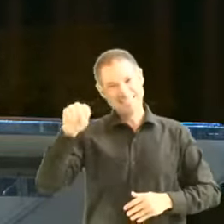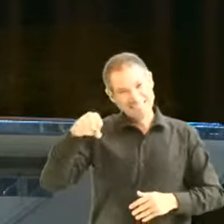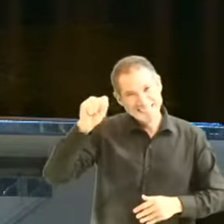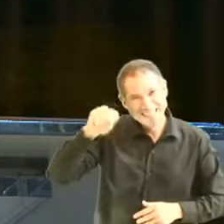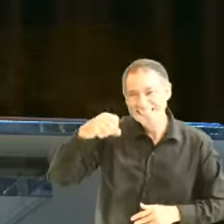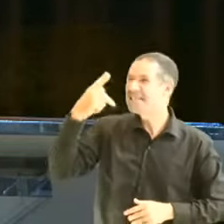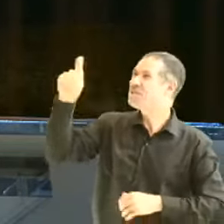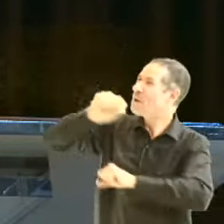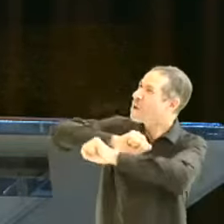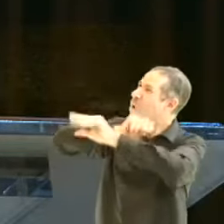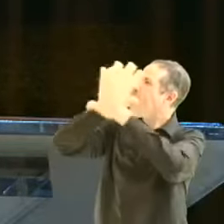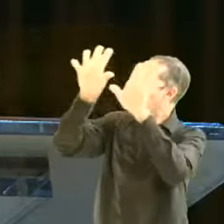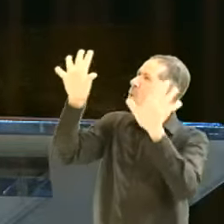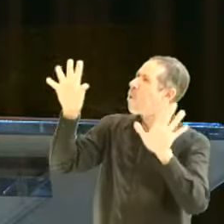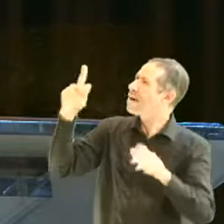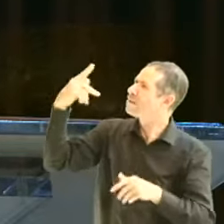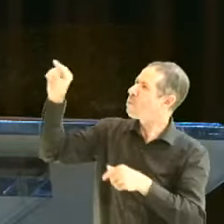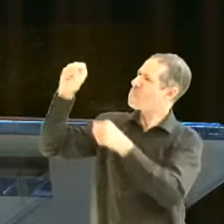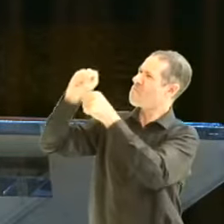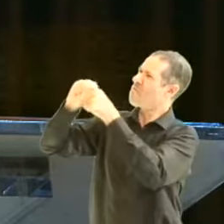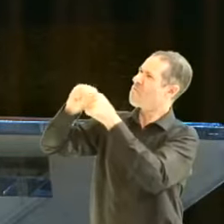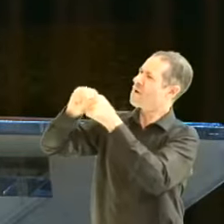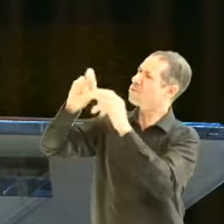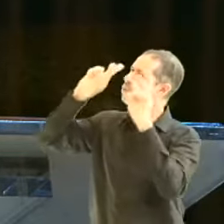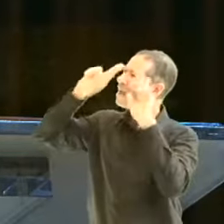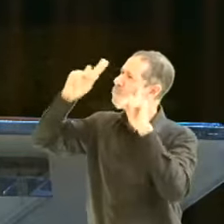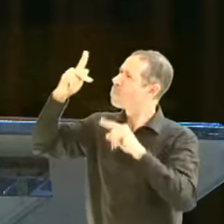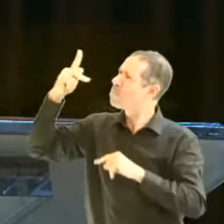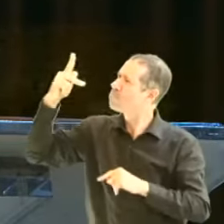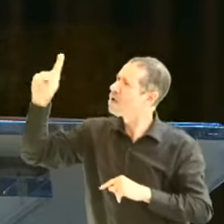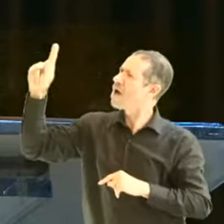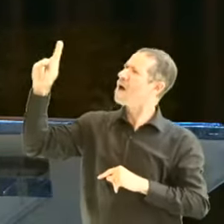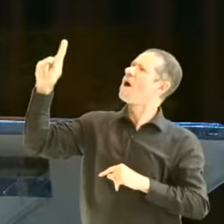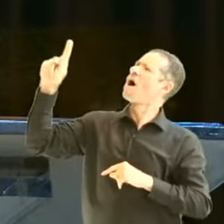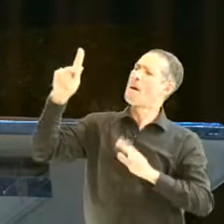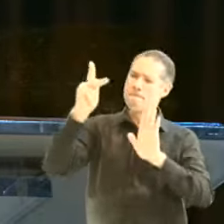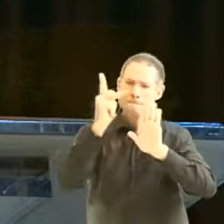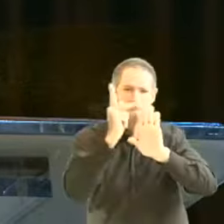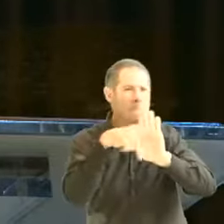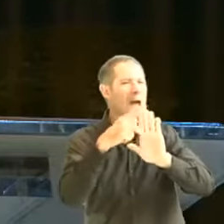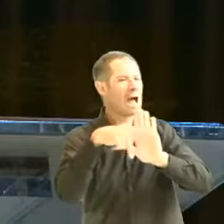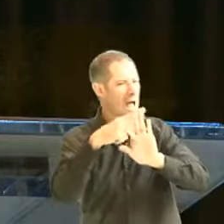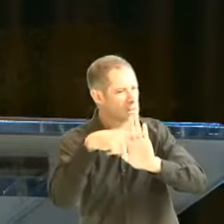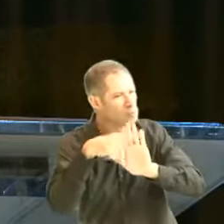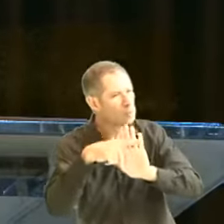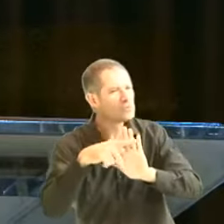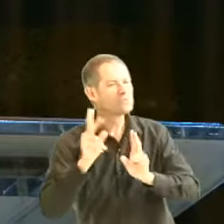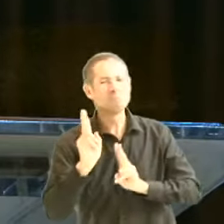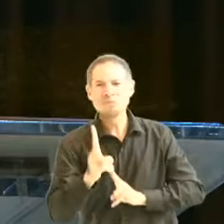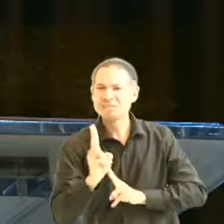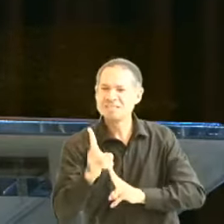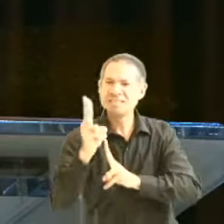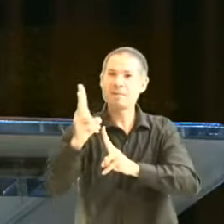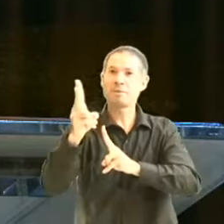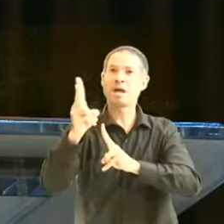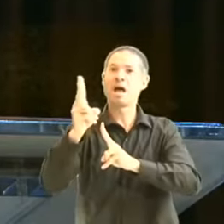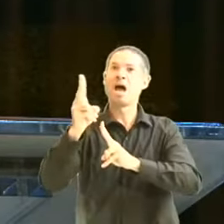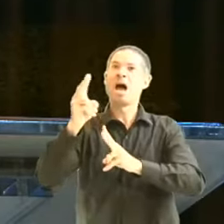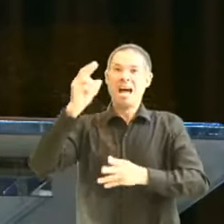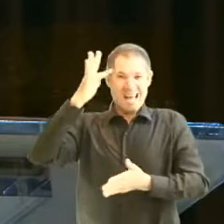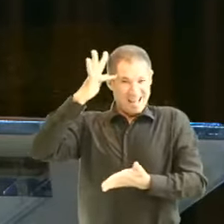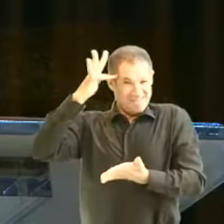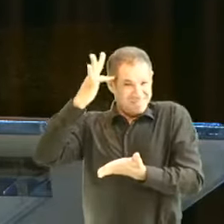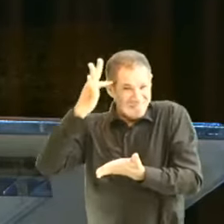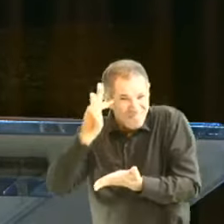sua glória, os seus feitos, a sua natureza, os seus planos, sempre suscitarão fé